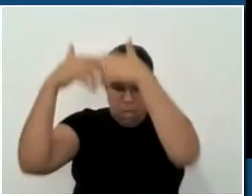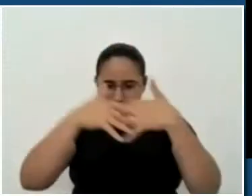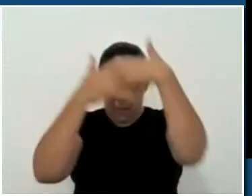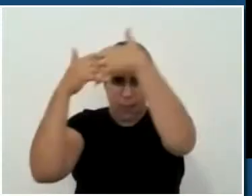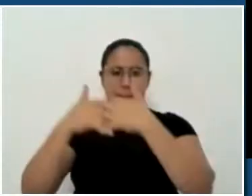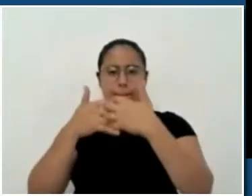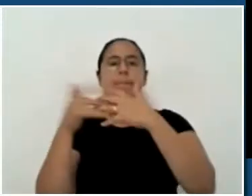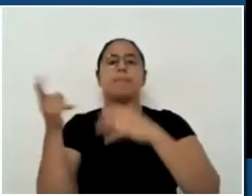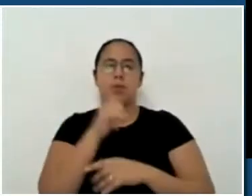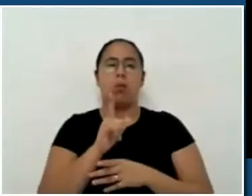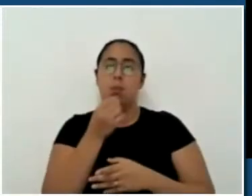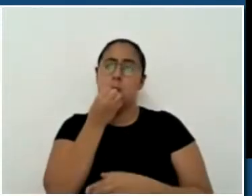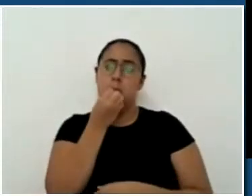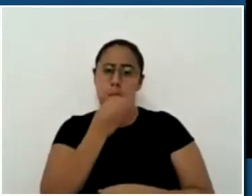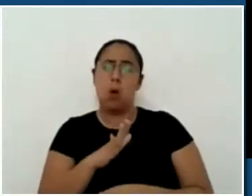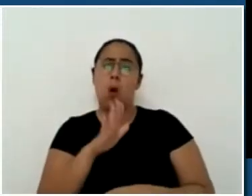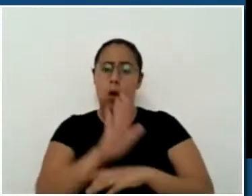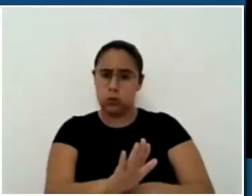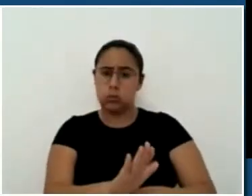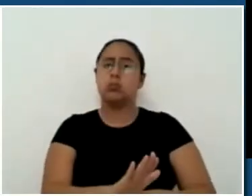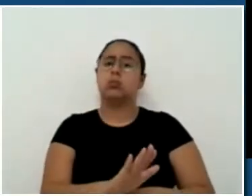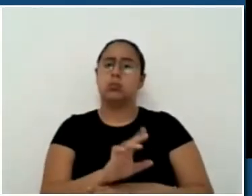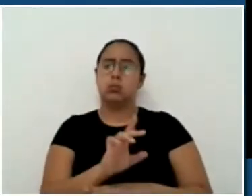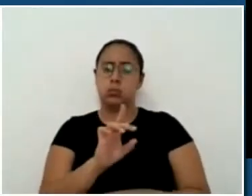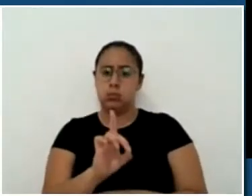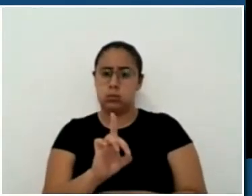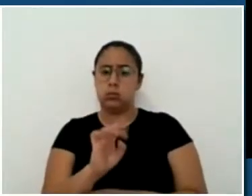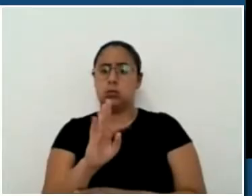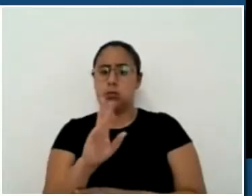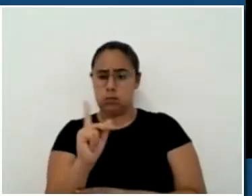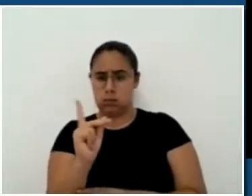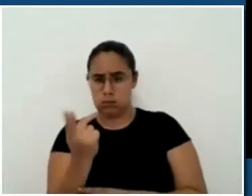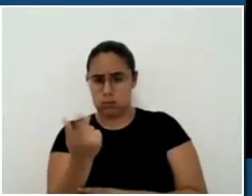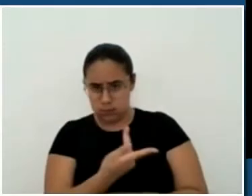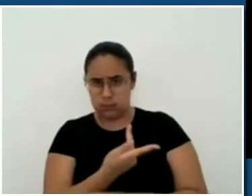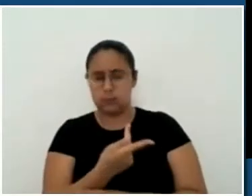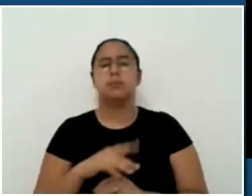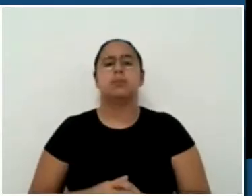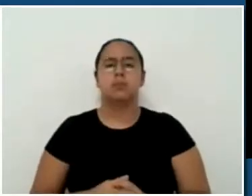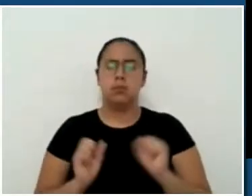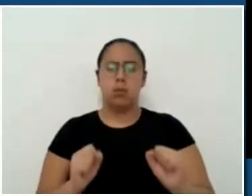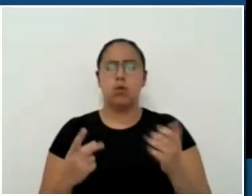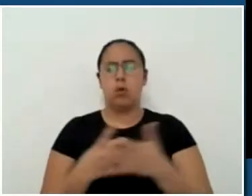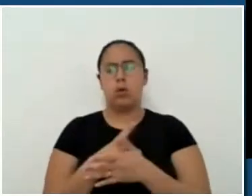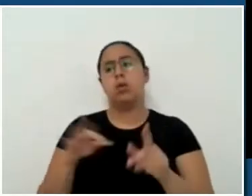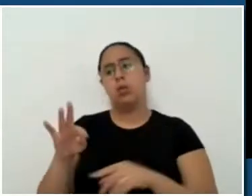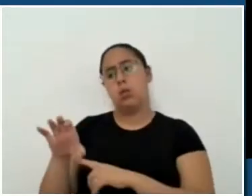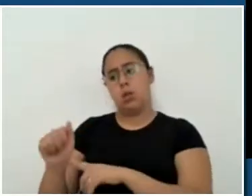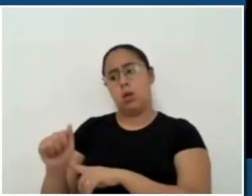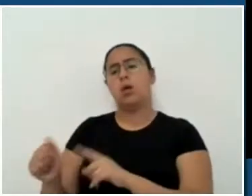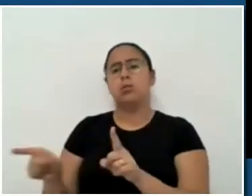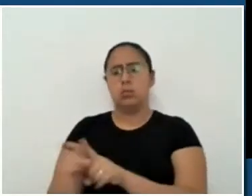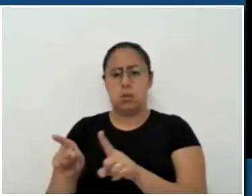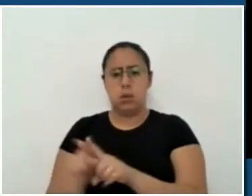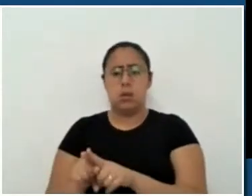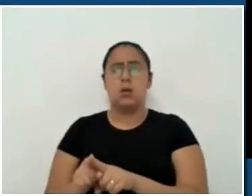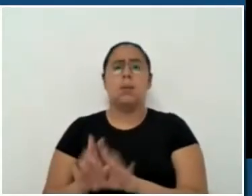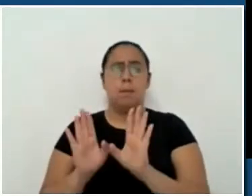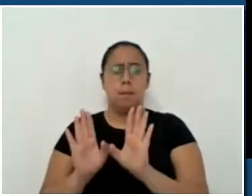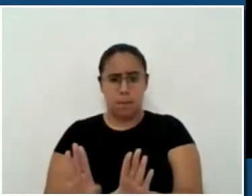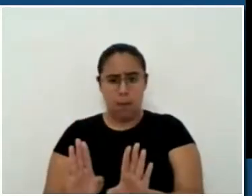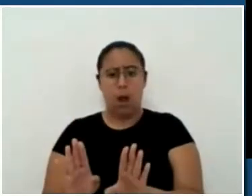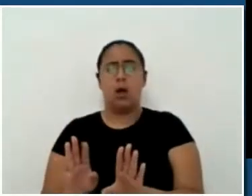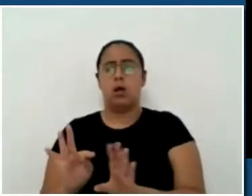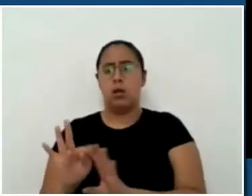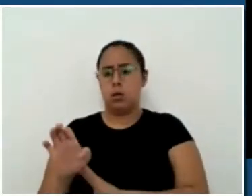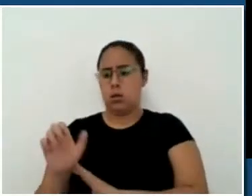e hiperatividade em pacientes com TEA e TDAH, embora eles sejam um pouco menos efetivos e com mais efeitos colaterais